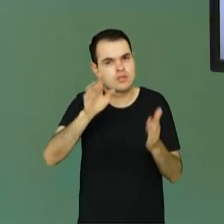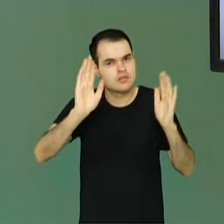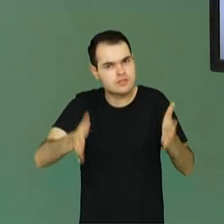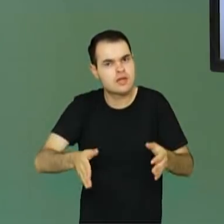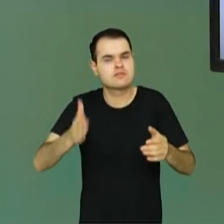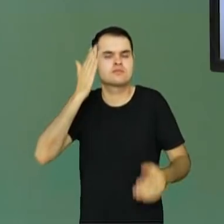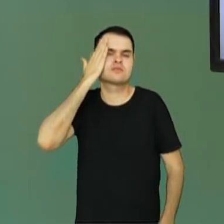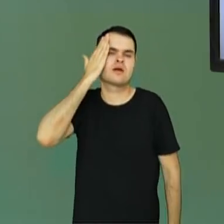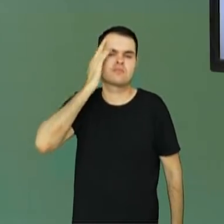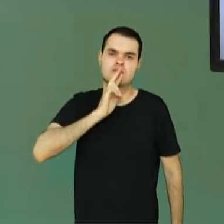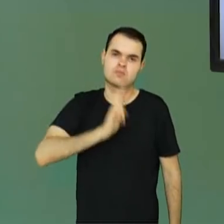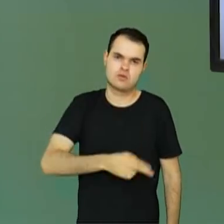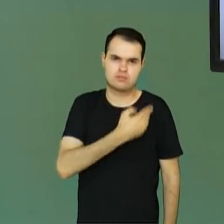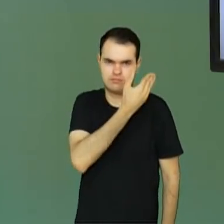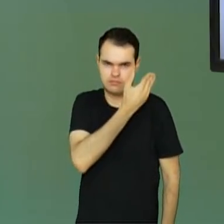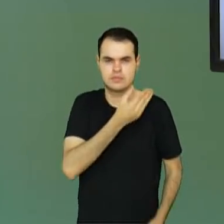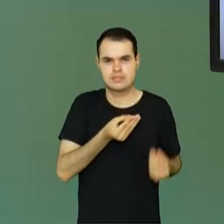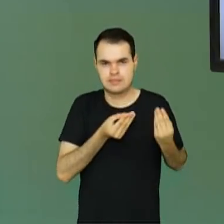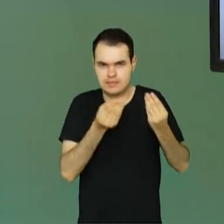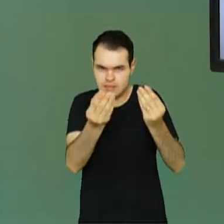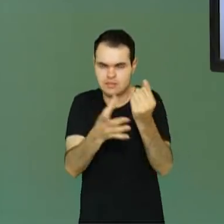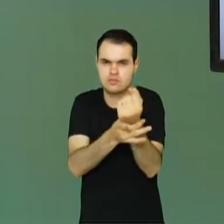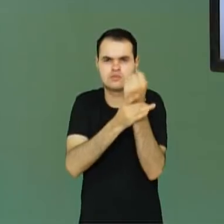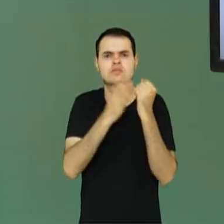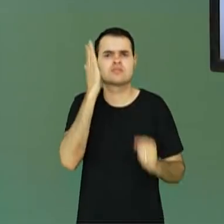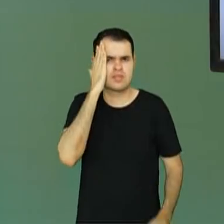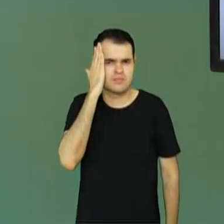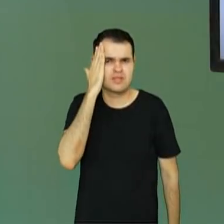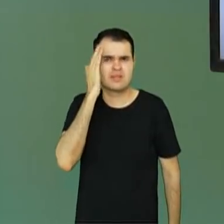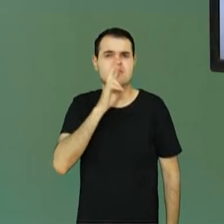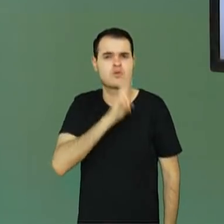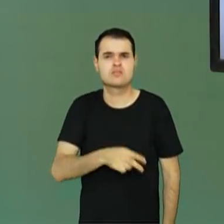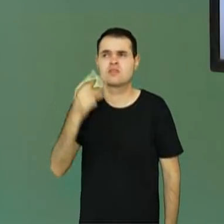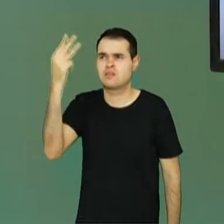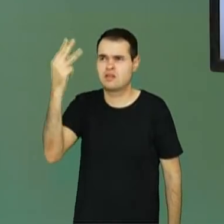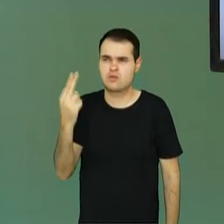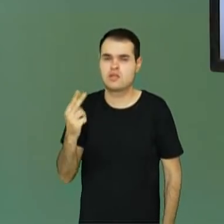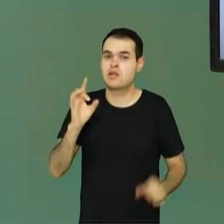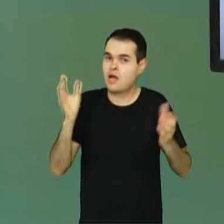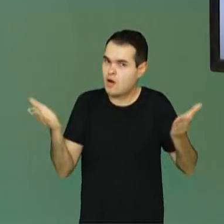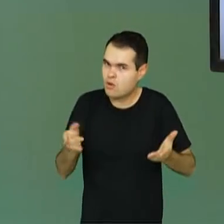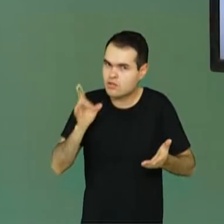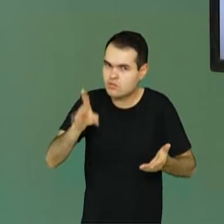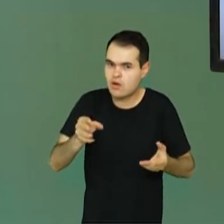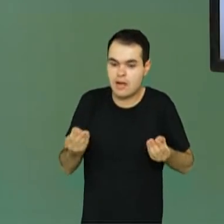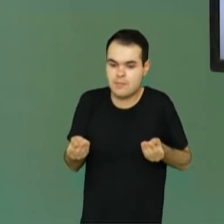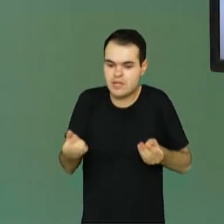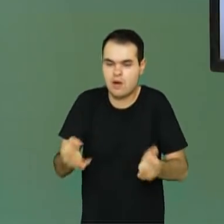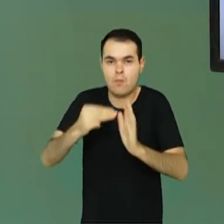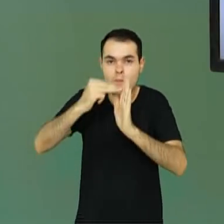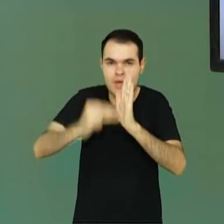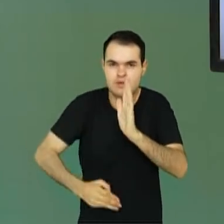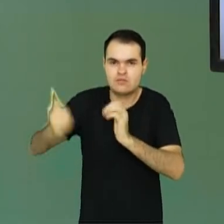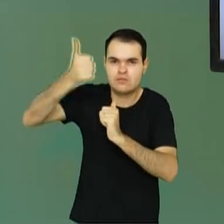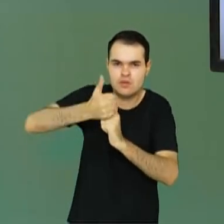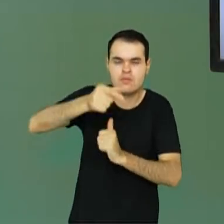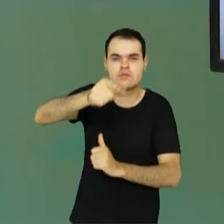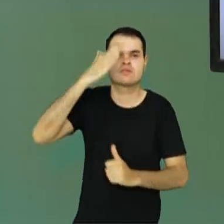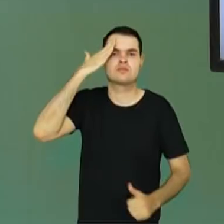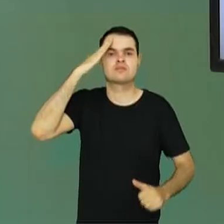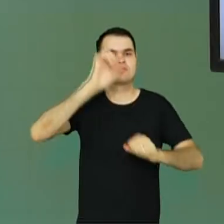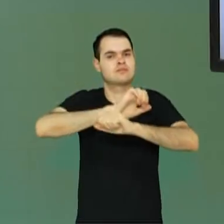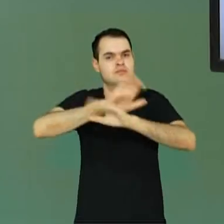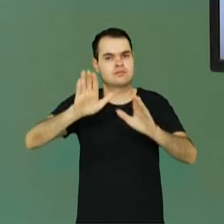que você já saiba a resposta. Então você já sabia que a resposta era 3 e 2. A gente só precisava agora aplicar o método de substituição